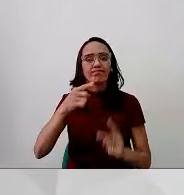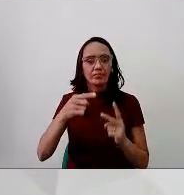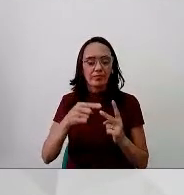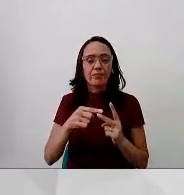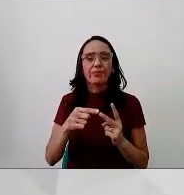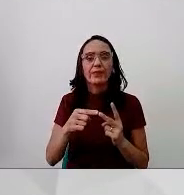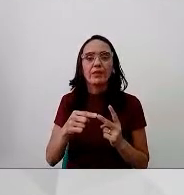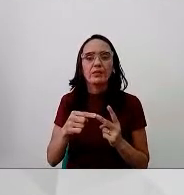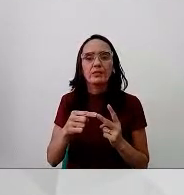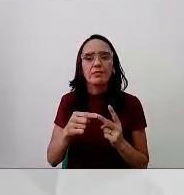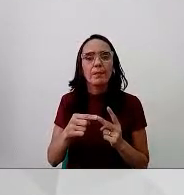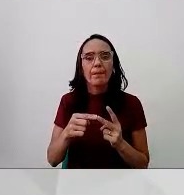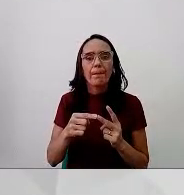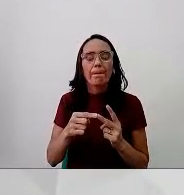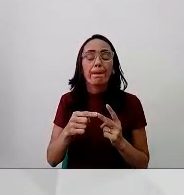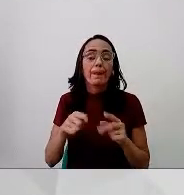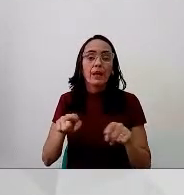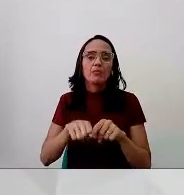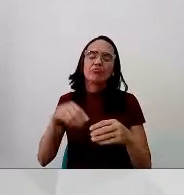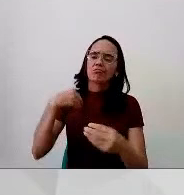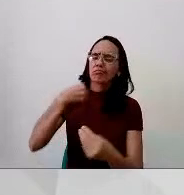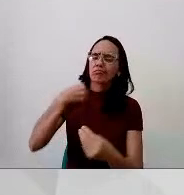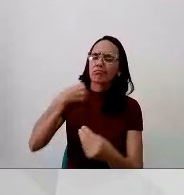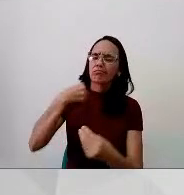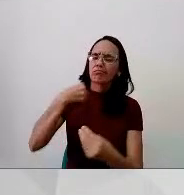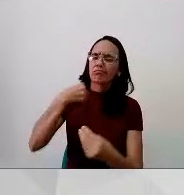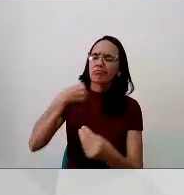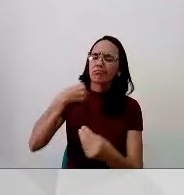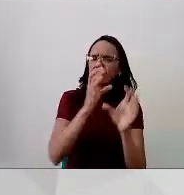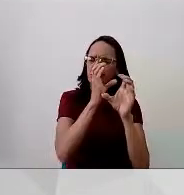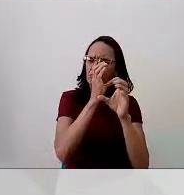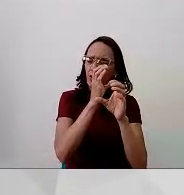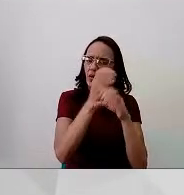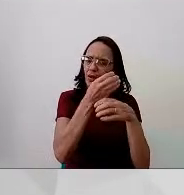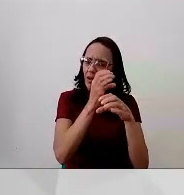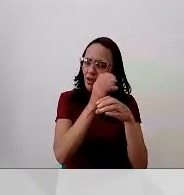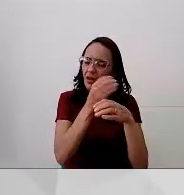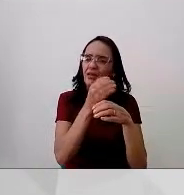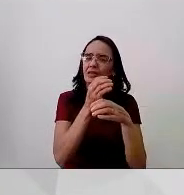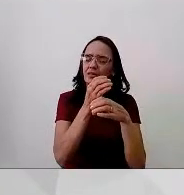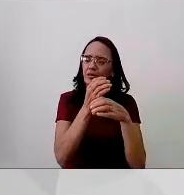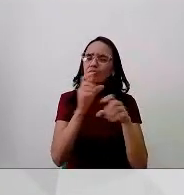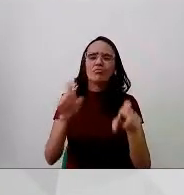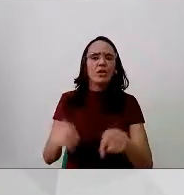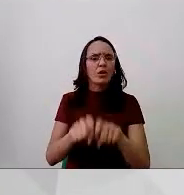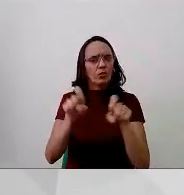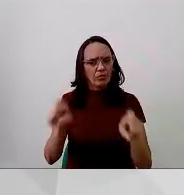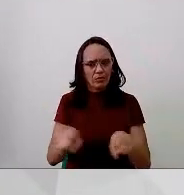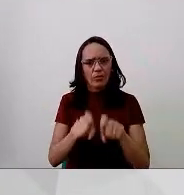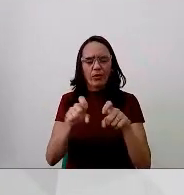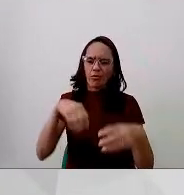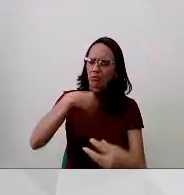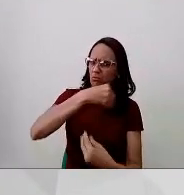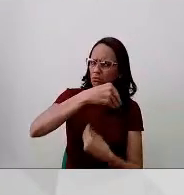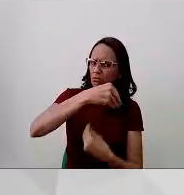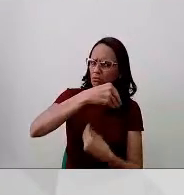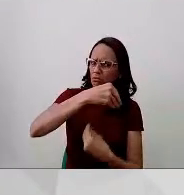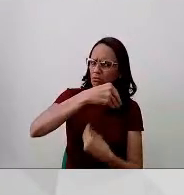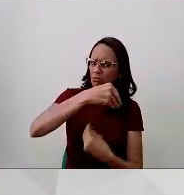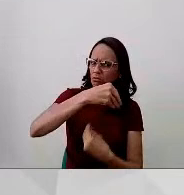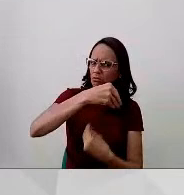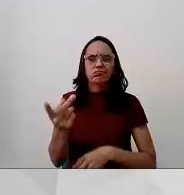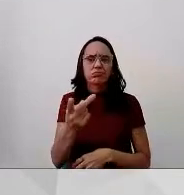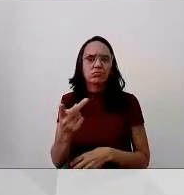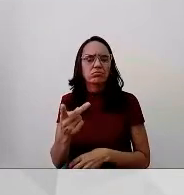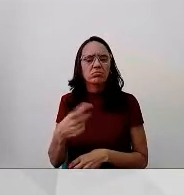uma mistura de engenharia com computação, que é a Neural Computing. Eu não sei se essa primeira ainda